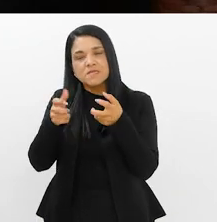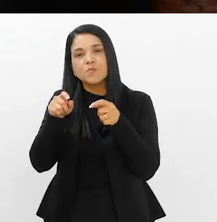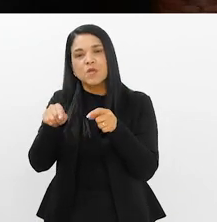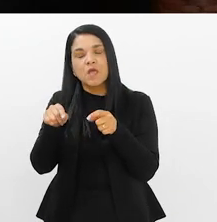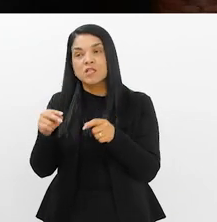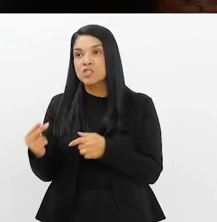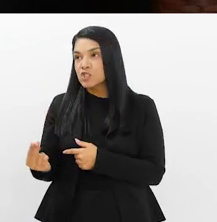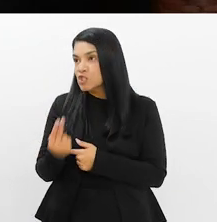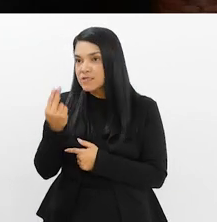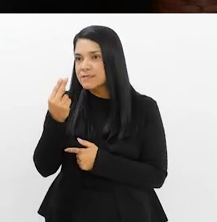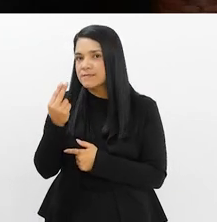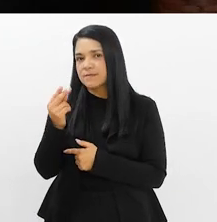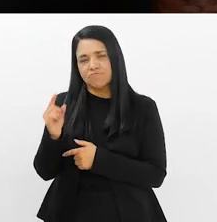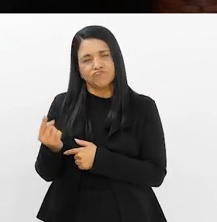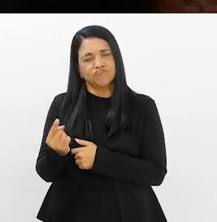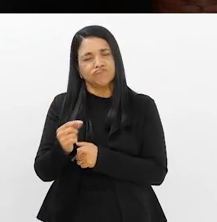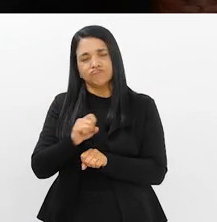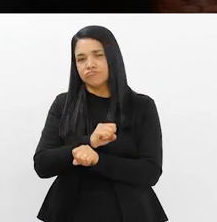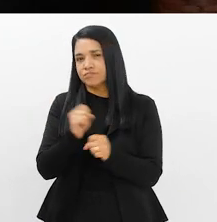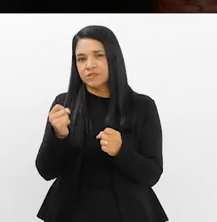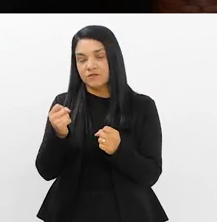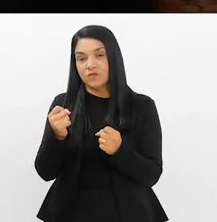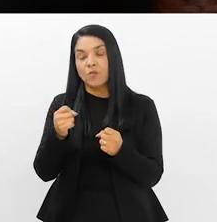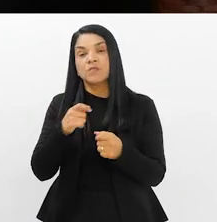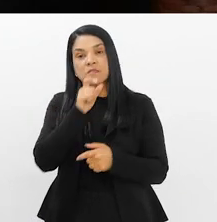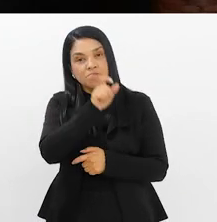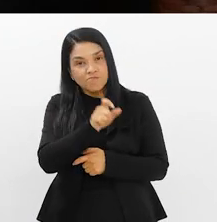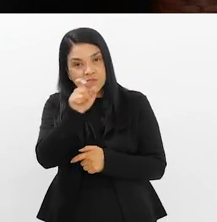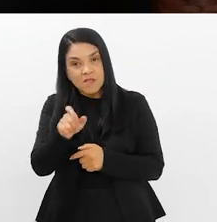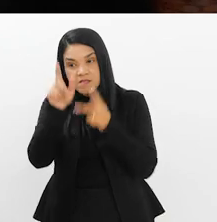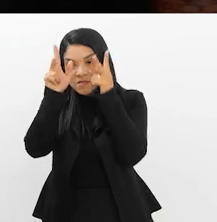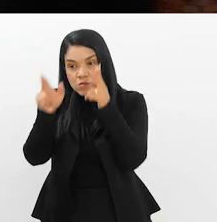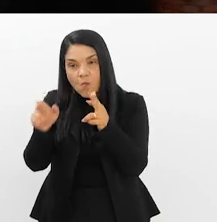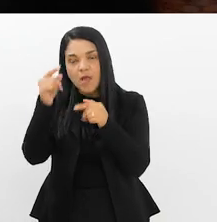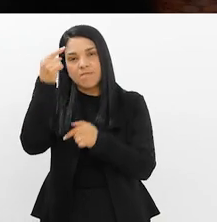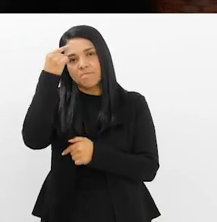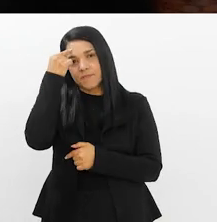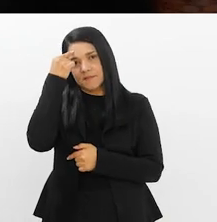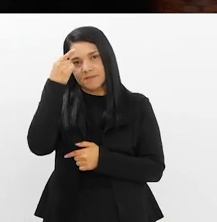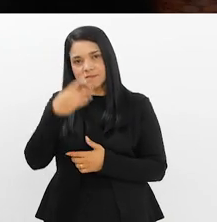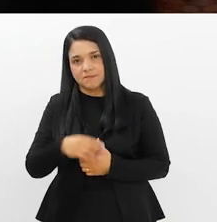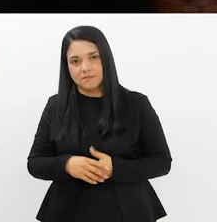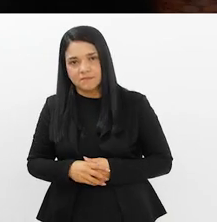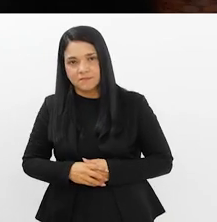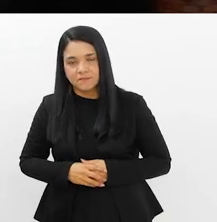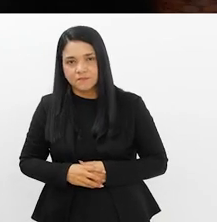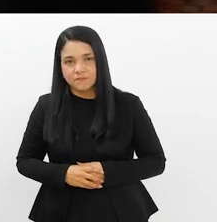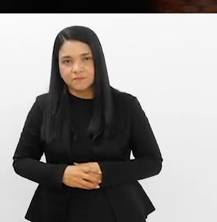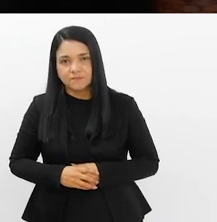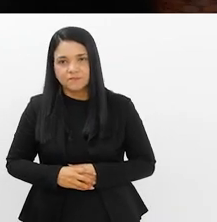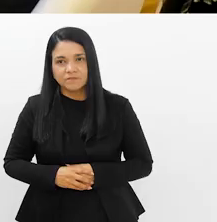veem que elas não estão sozinhas. Tem outras mulheres que pensam como elas.